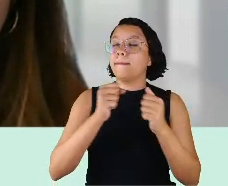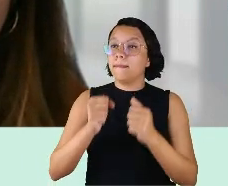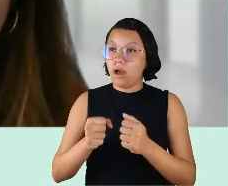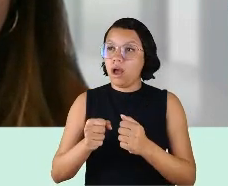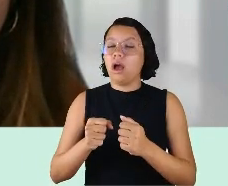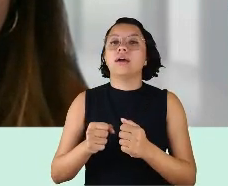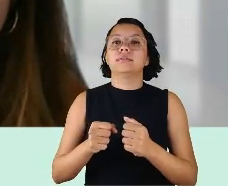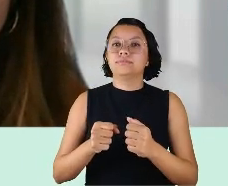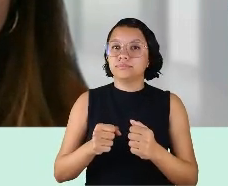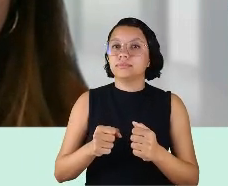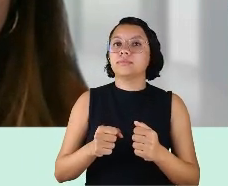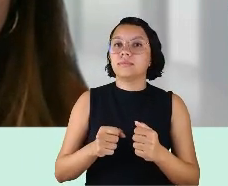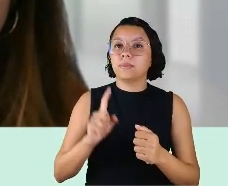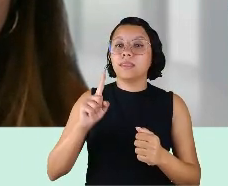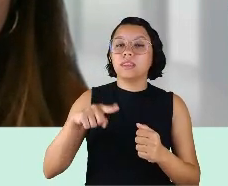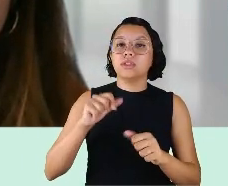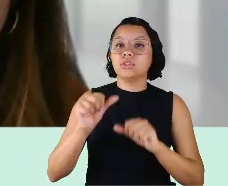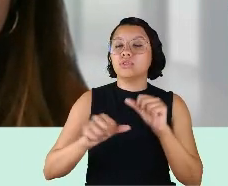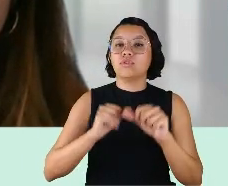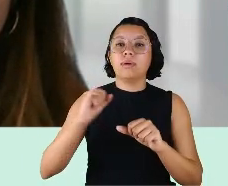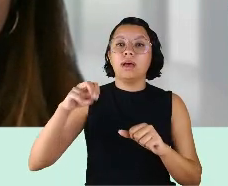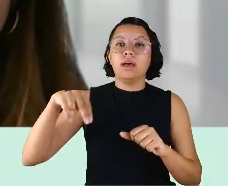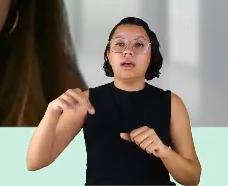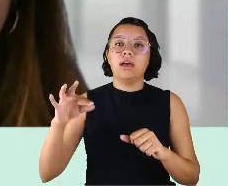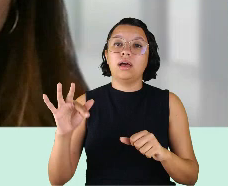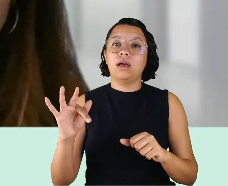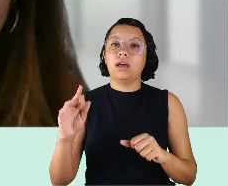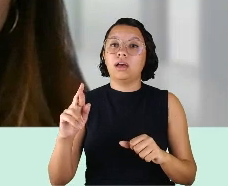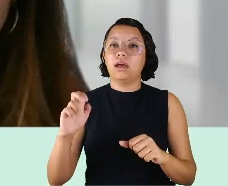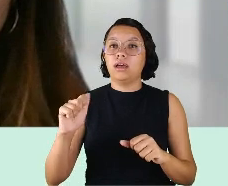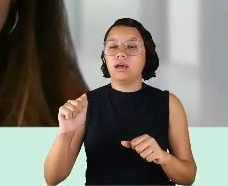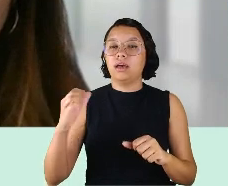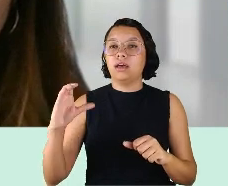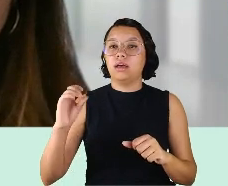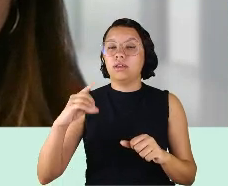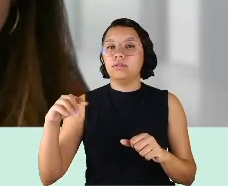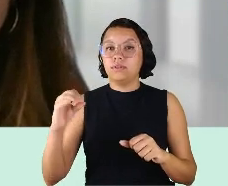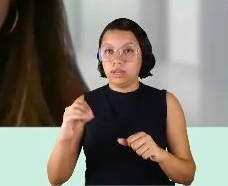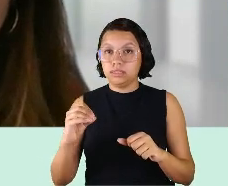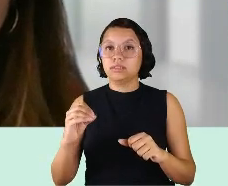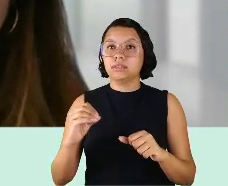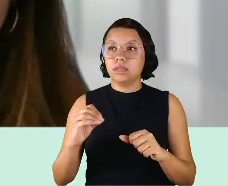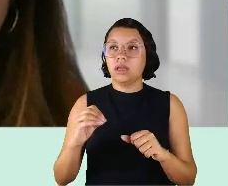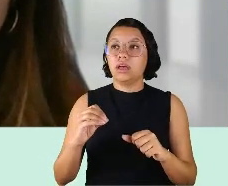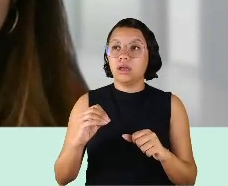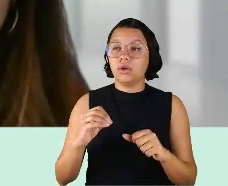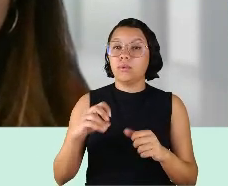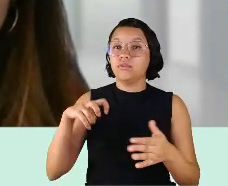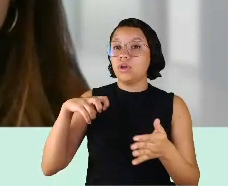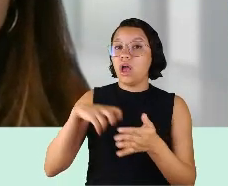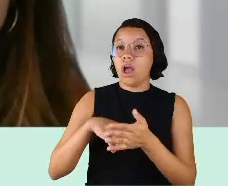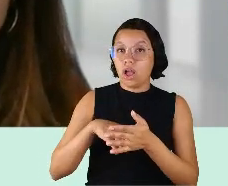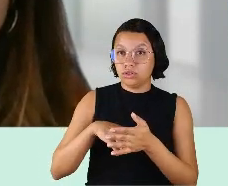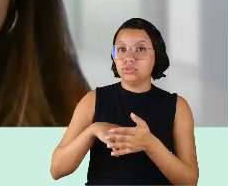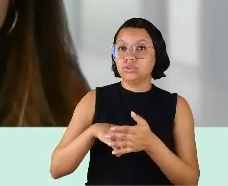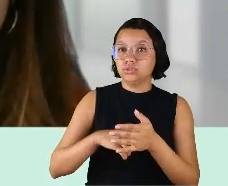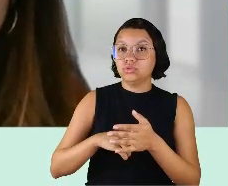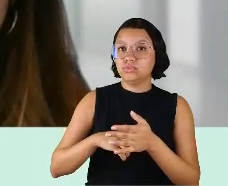caracterizará infração funcional sujeita a procedimento administrativo disciplinar.